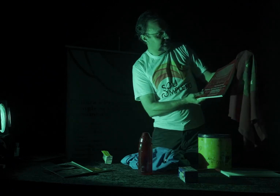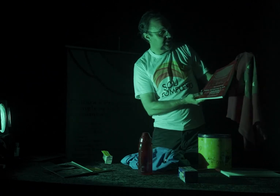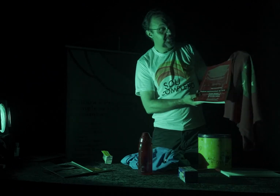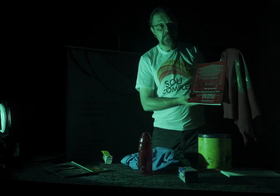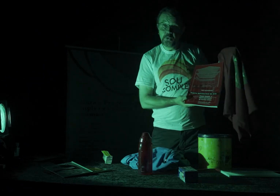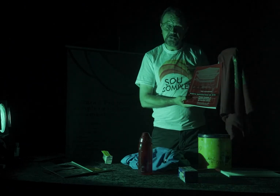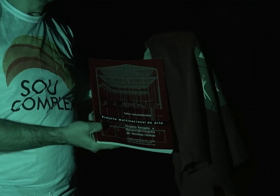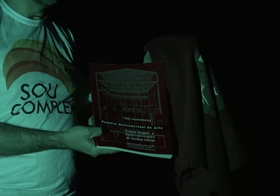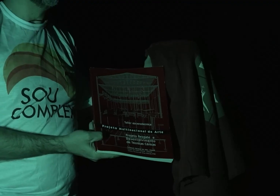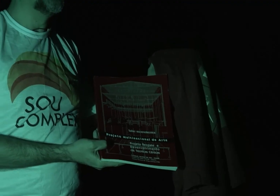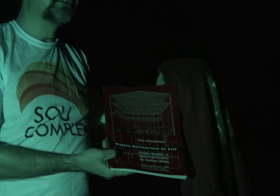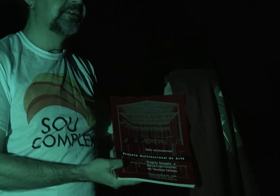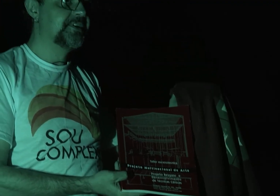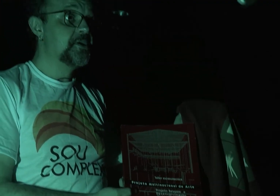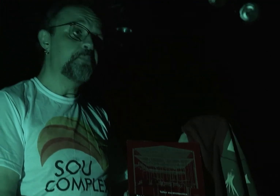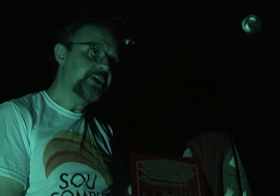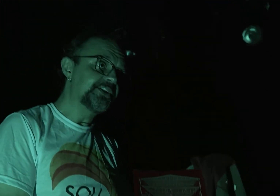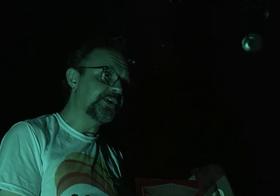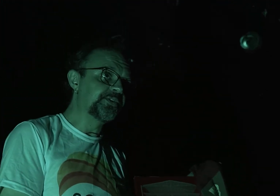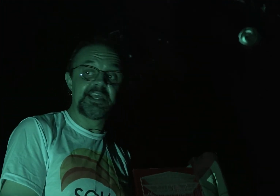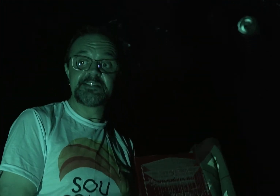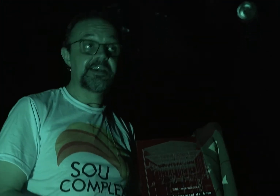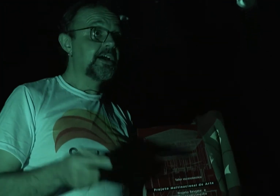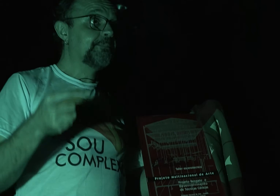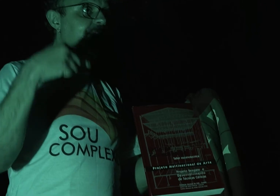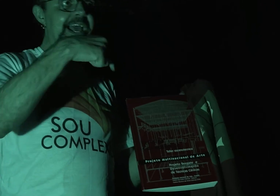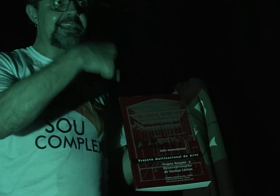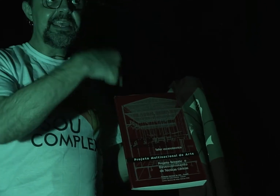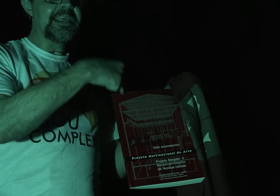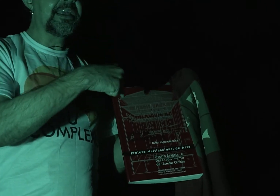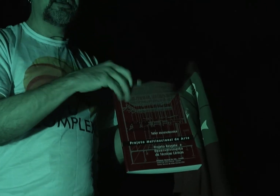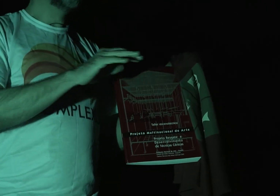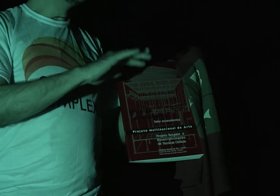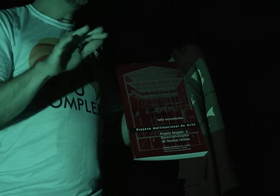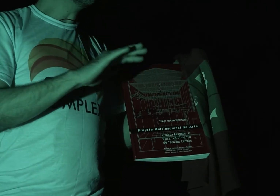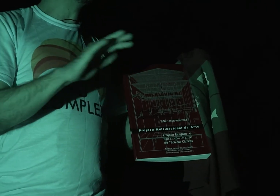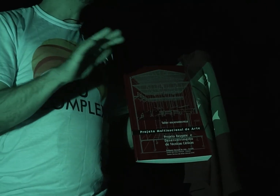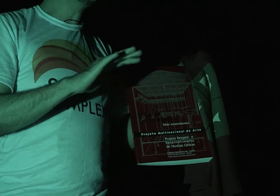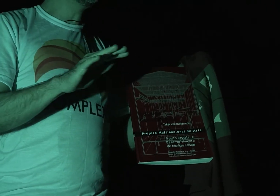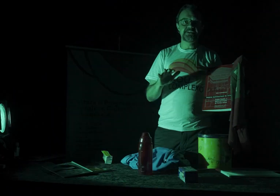vibrando, muito marrom. Por que isso acontece? Porque aqui